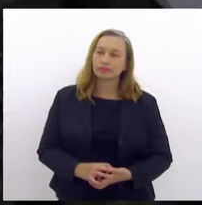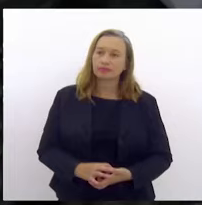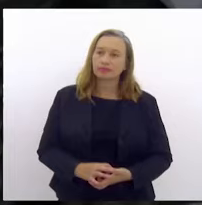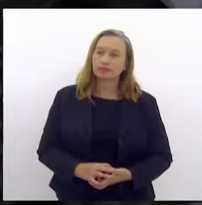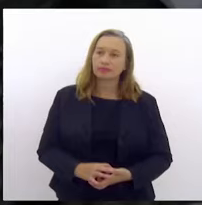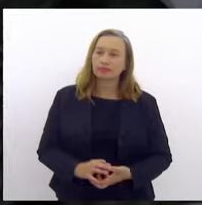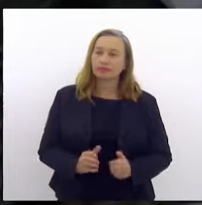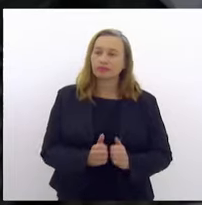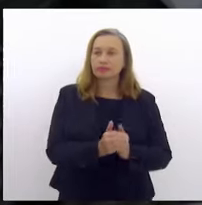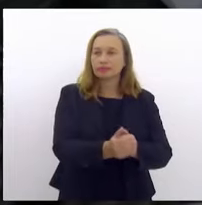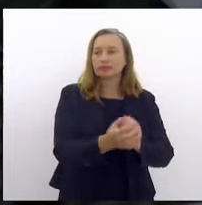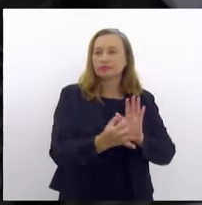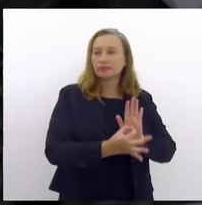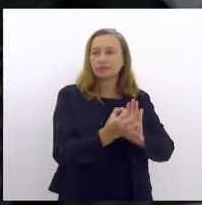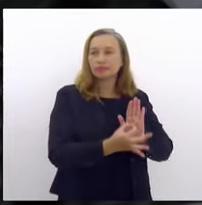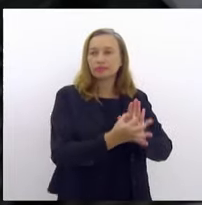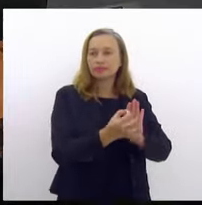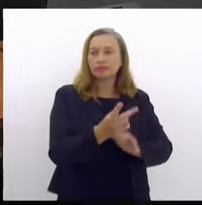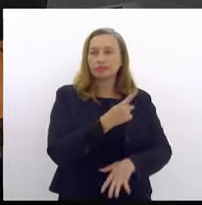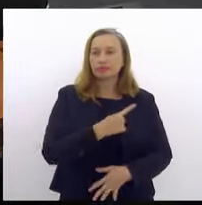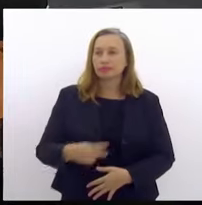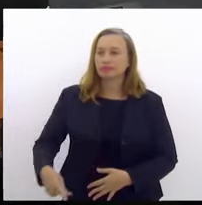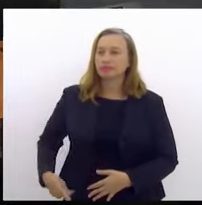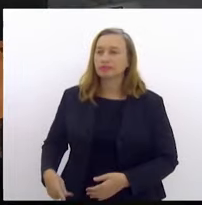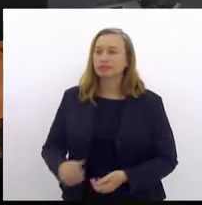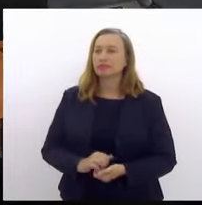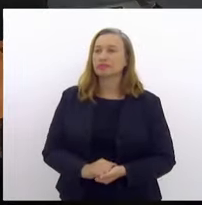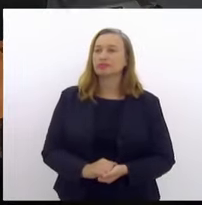Seguir aqui o parecer da presidência.